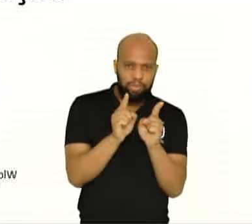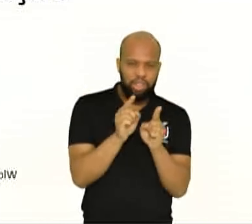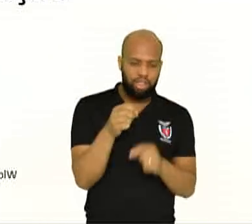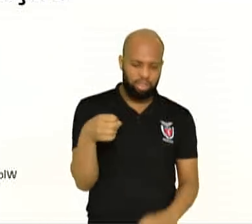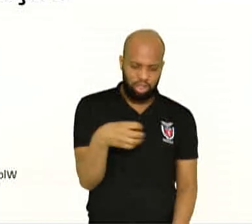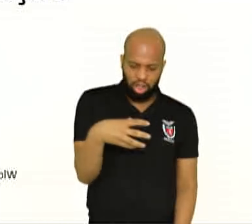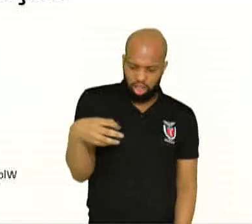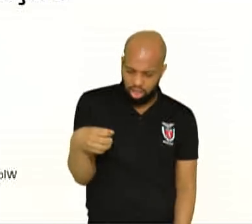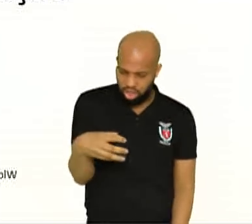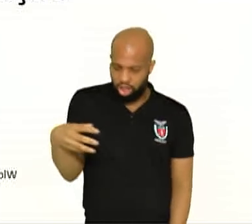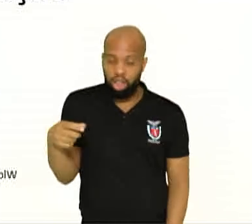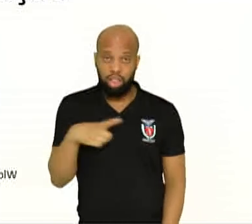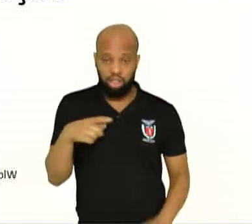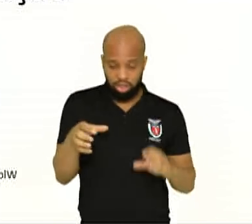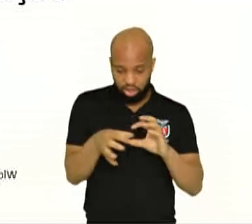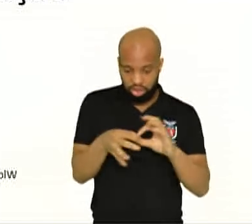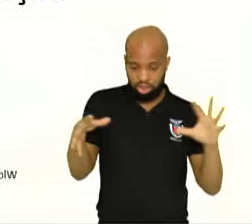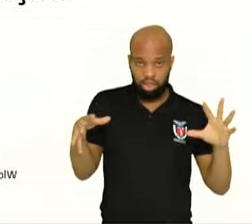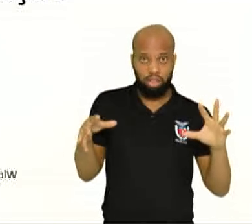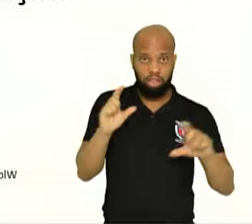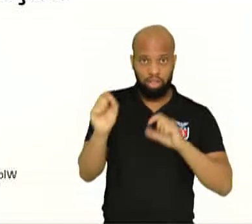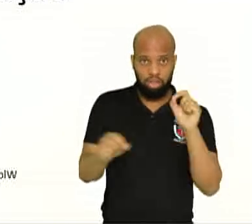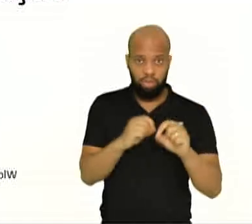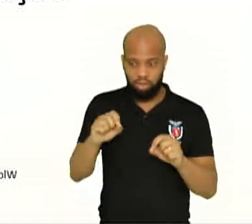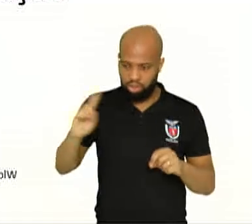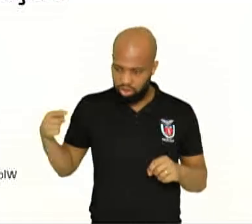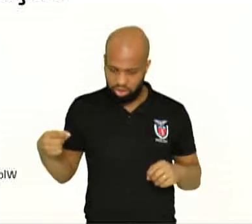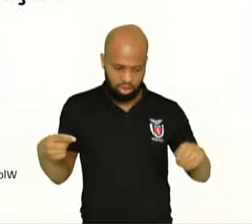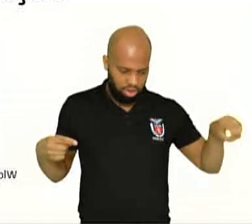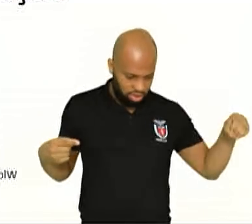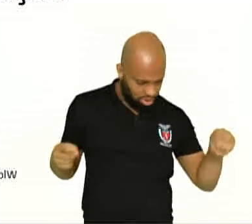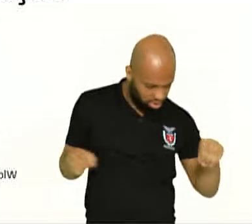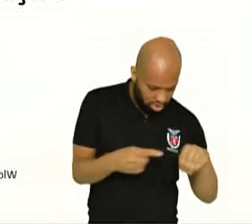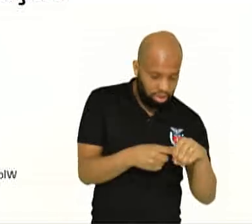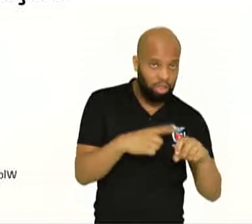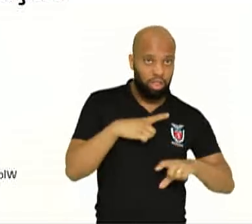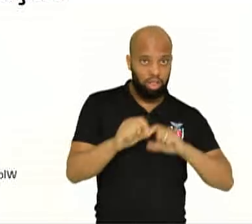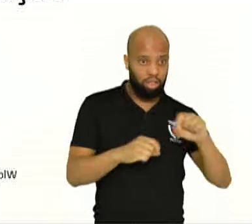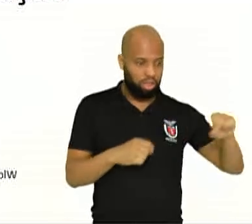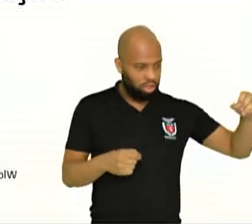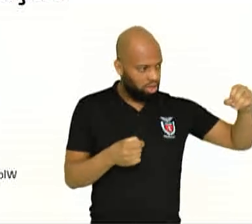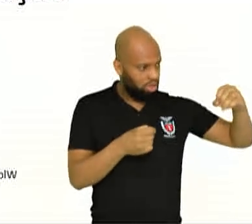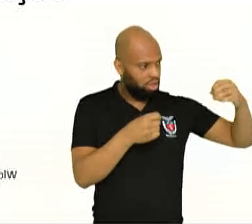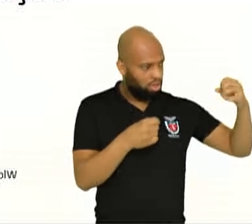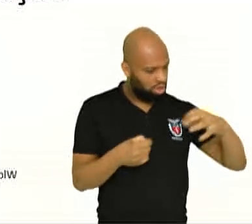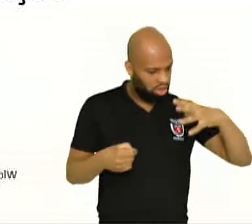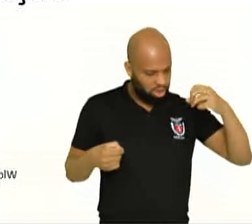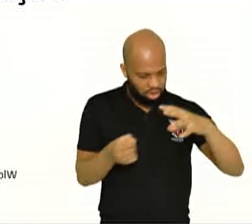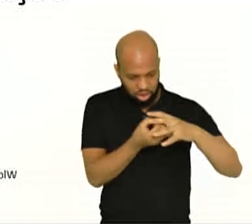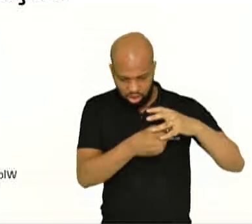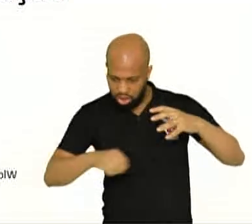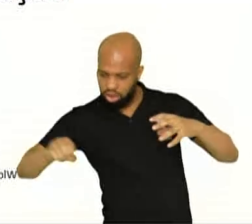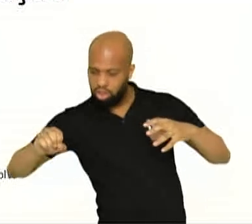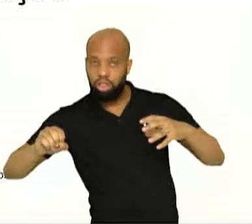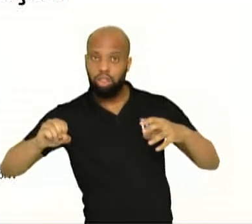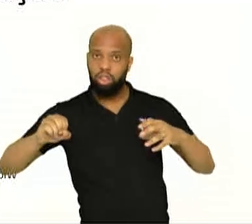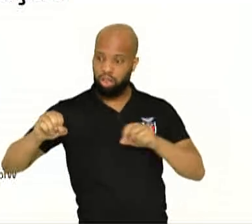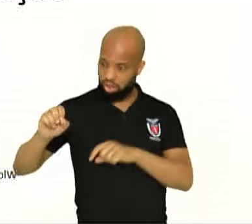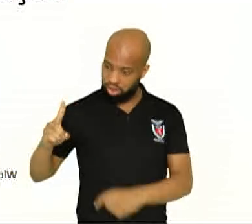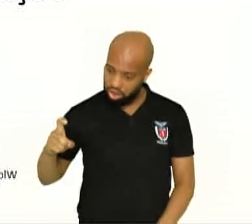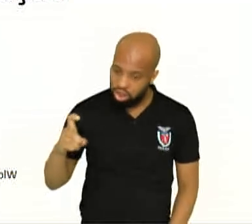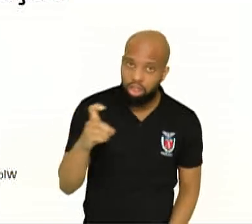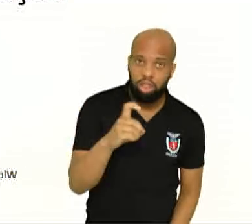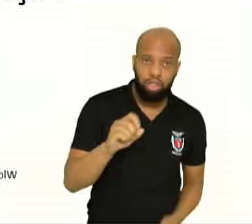liberam gametas no ambiente onde ocorre a fecundação. Do zigoto surge uma larva ciliada que dá origem a uma nova colônia de